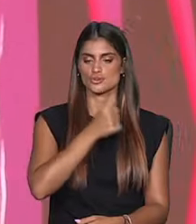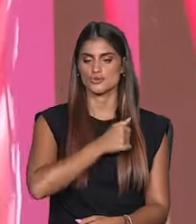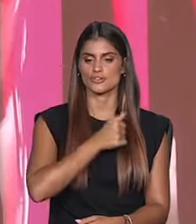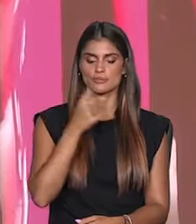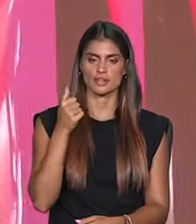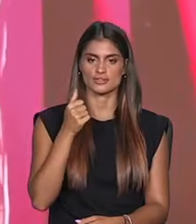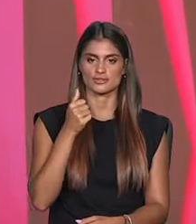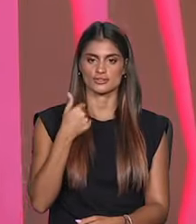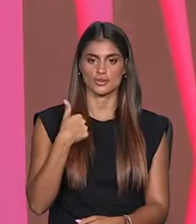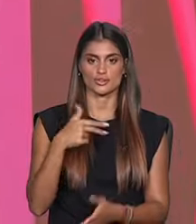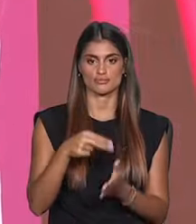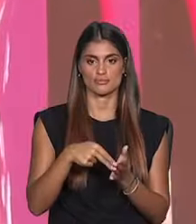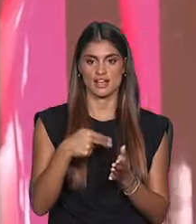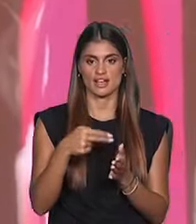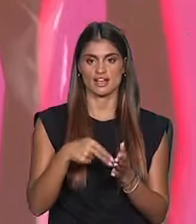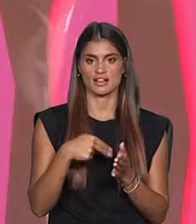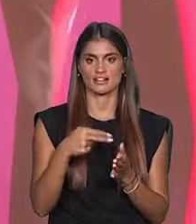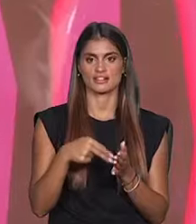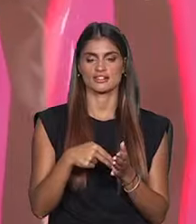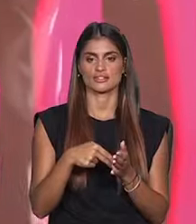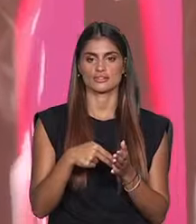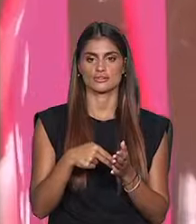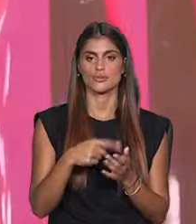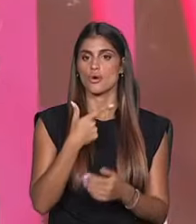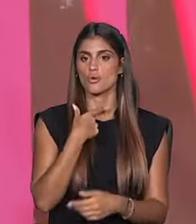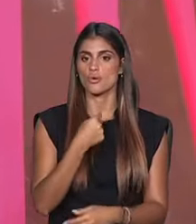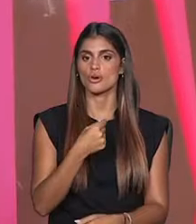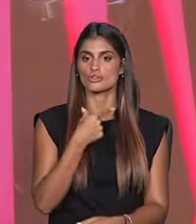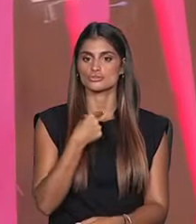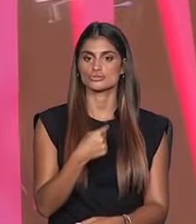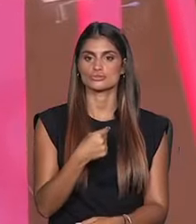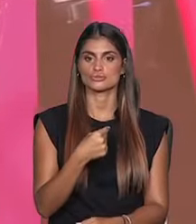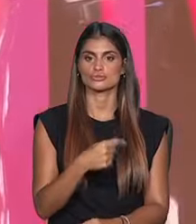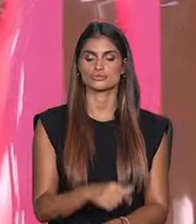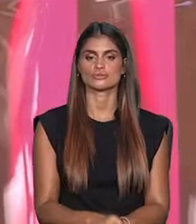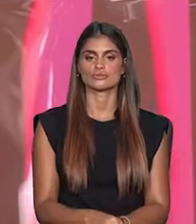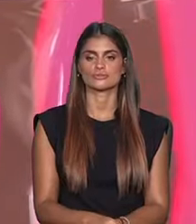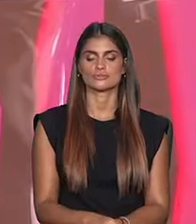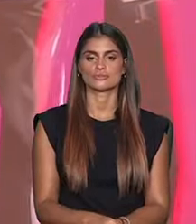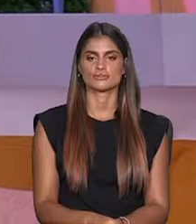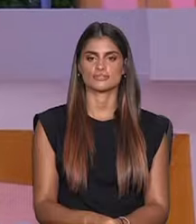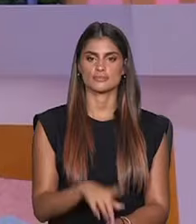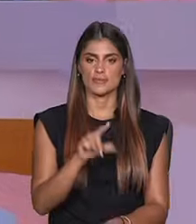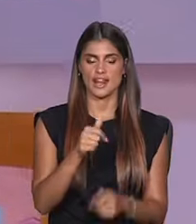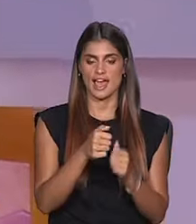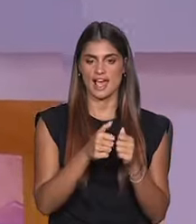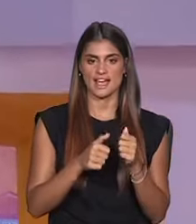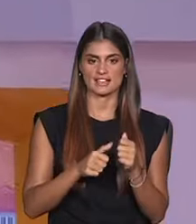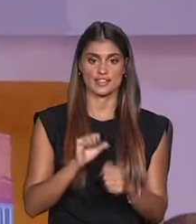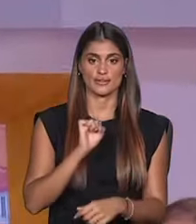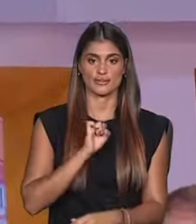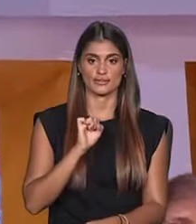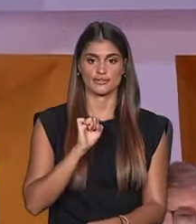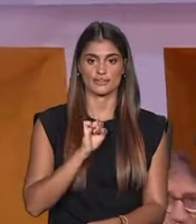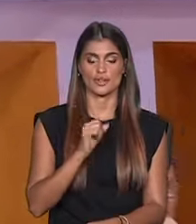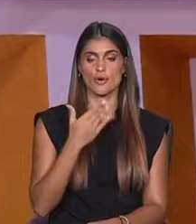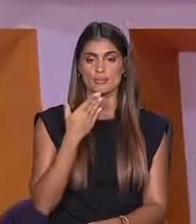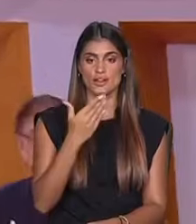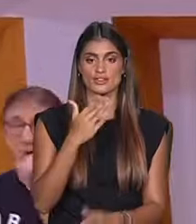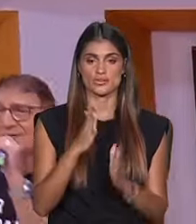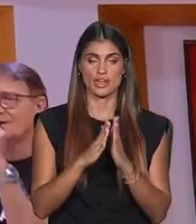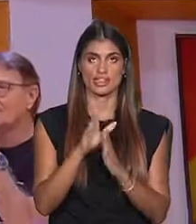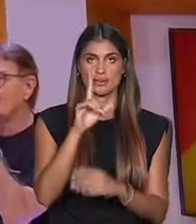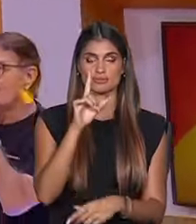que esperar o agosto em Portugal. Na minha oração eu peço ao